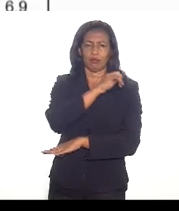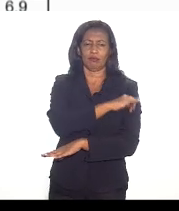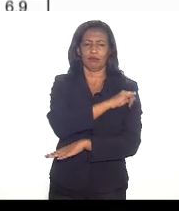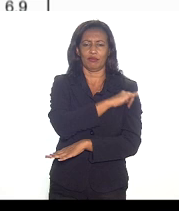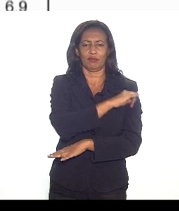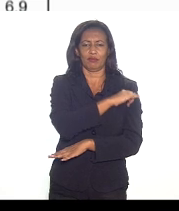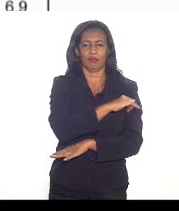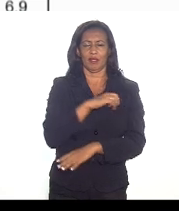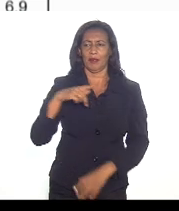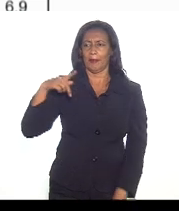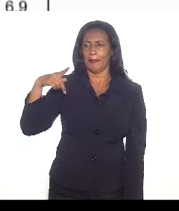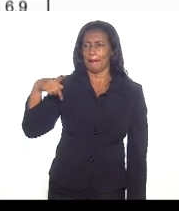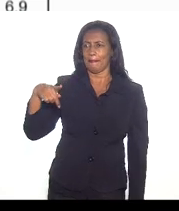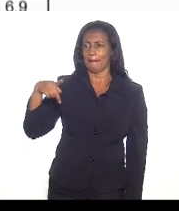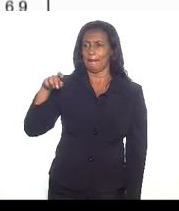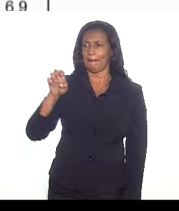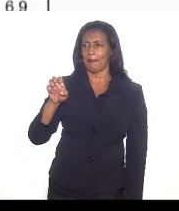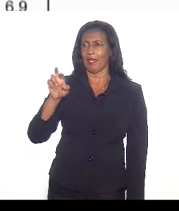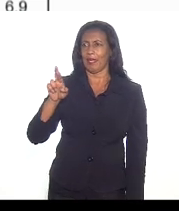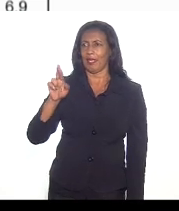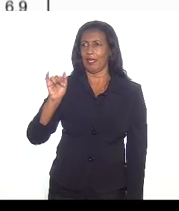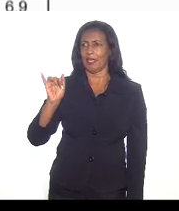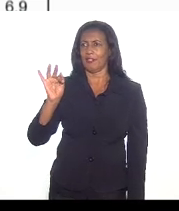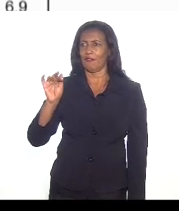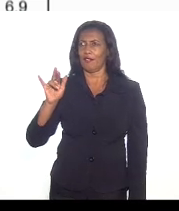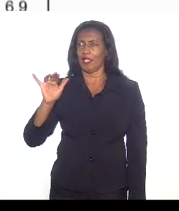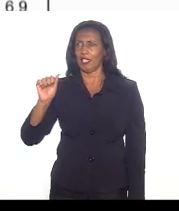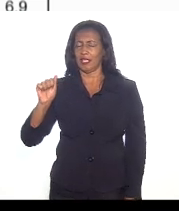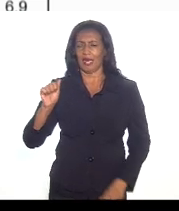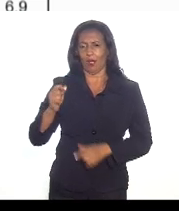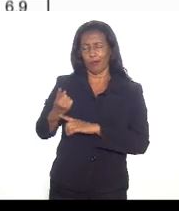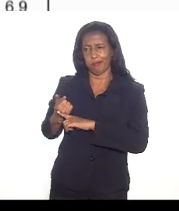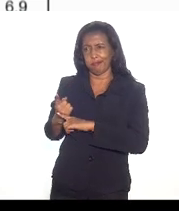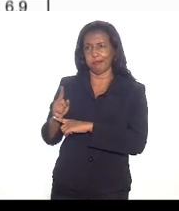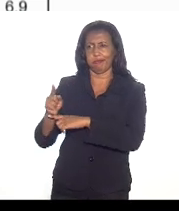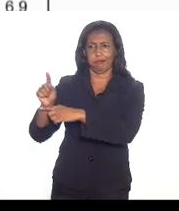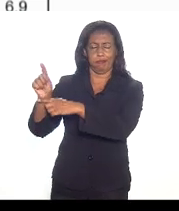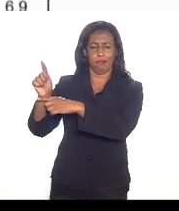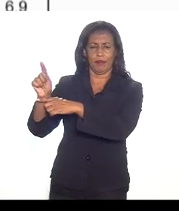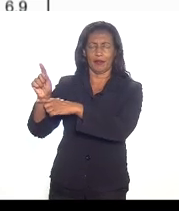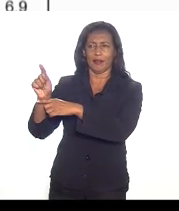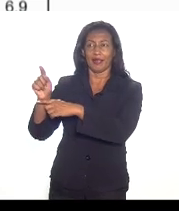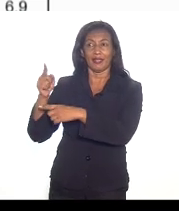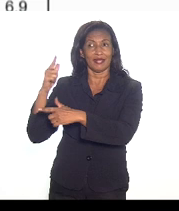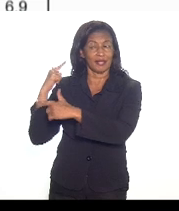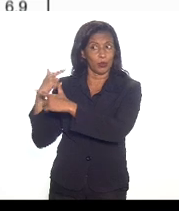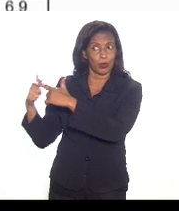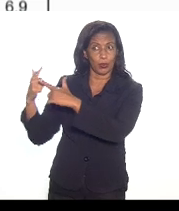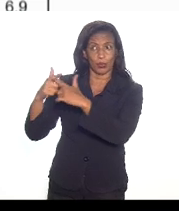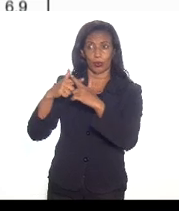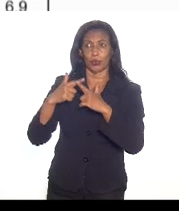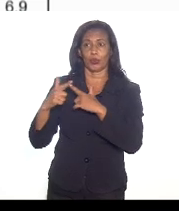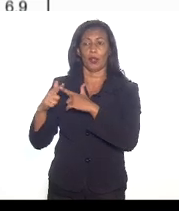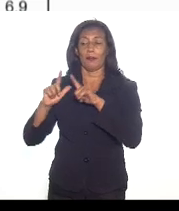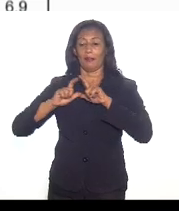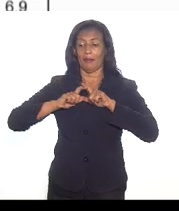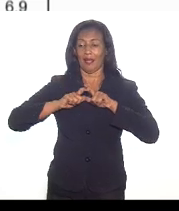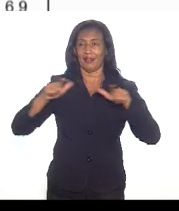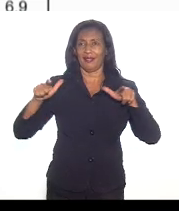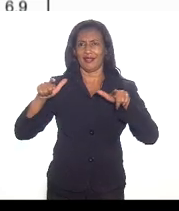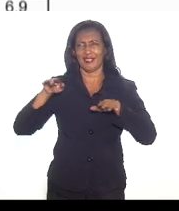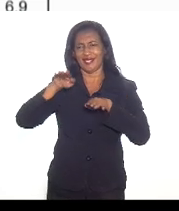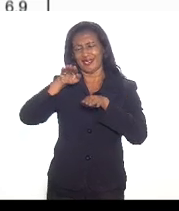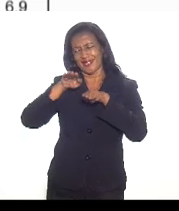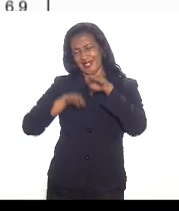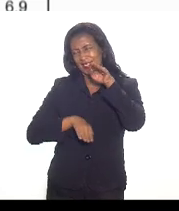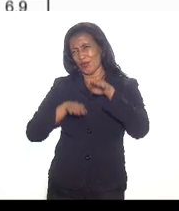chama periferia metropolitana. O interior tem que se enfrentar uma série de coisas, mas a grande desigualdade,